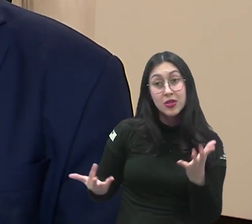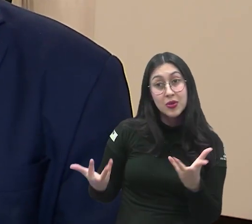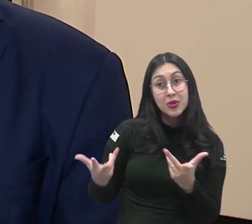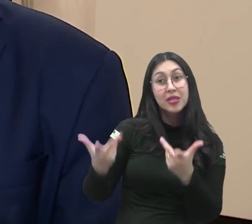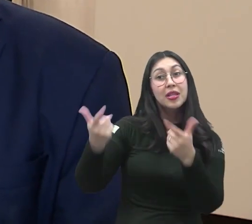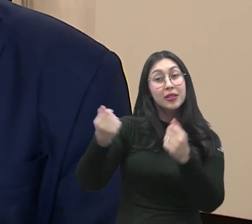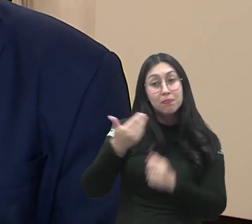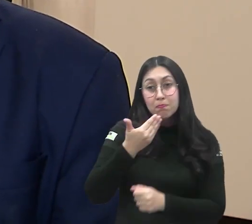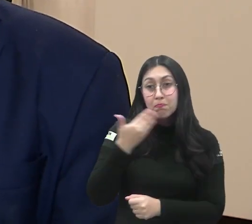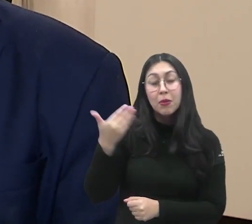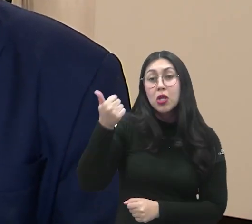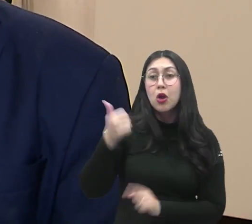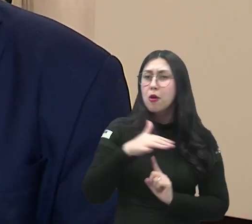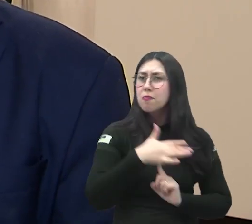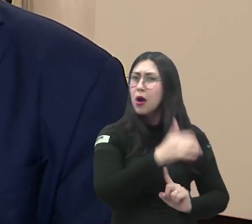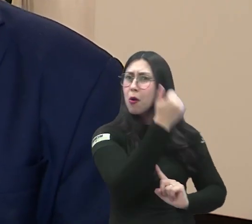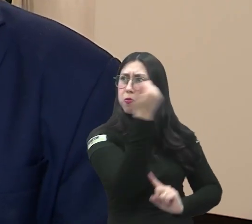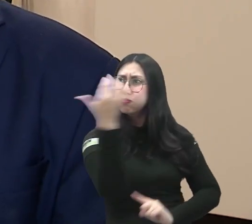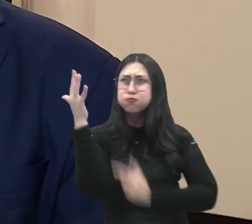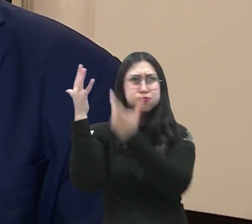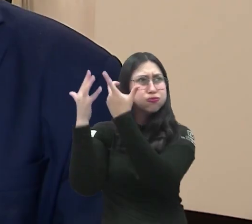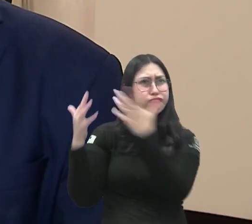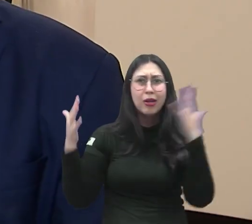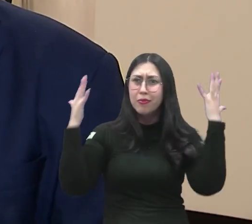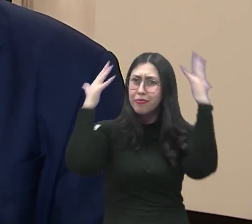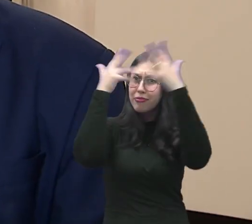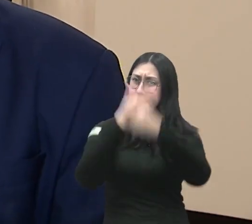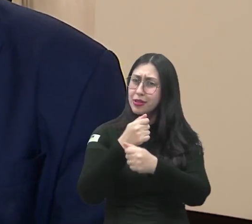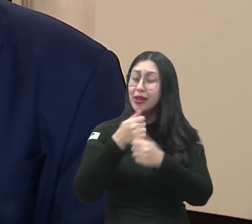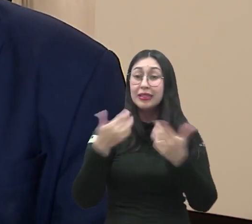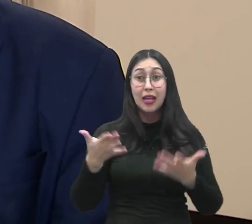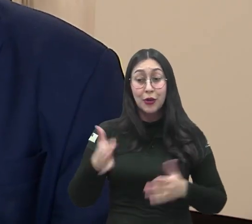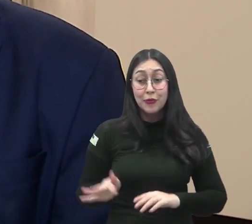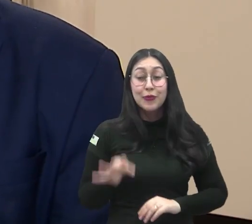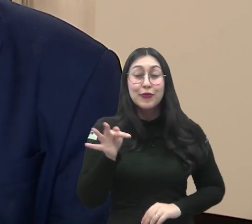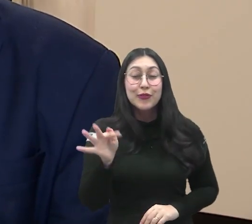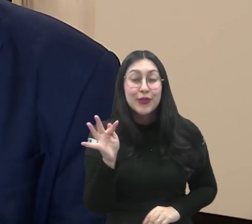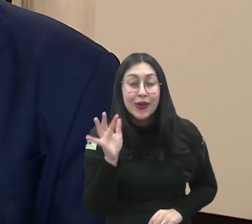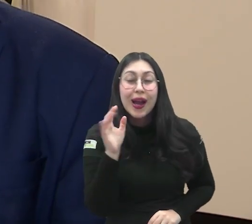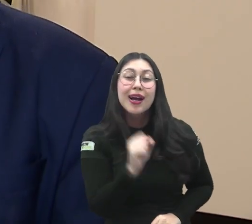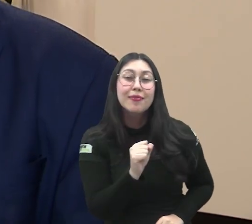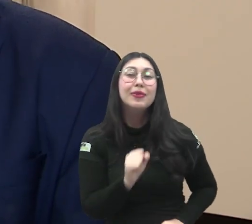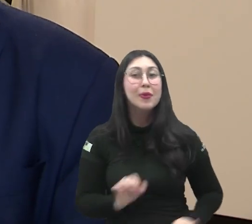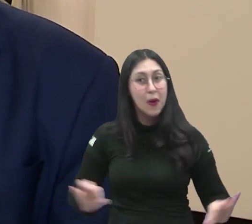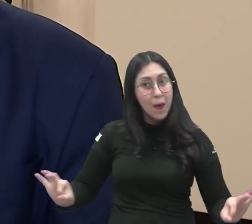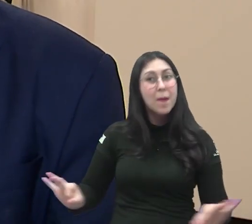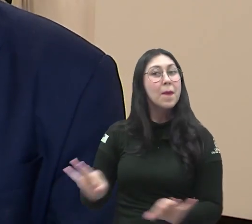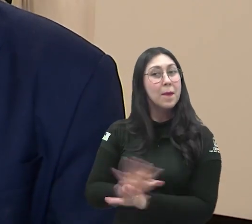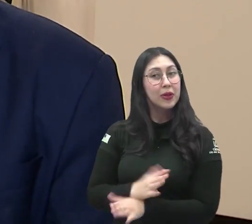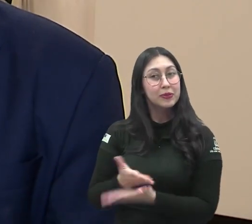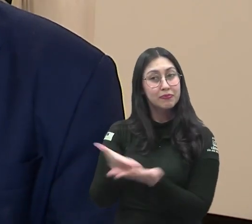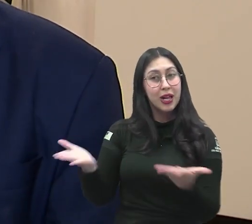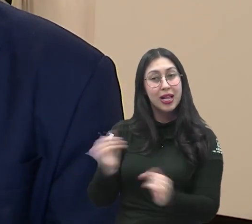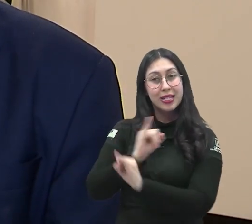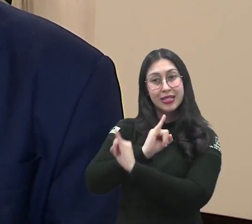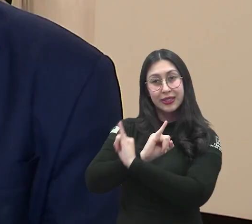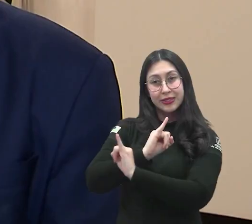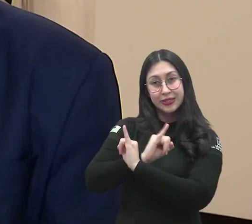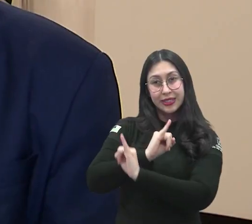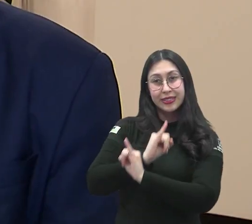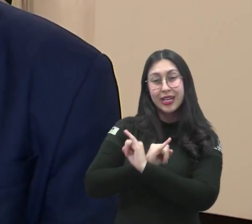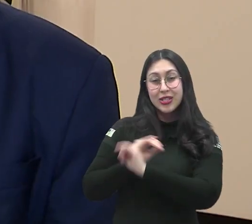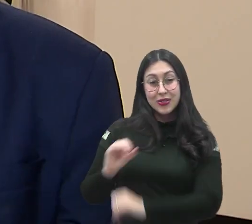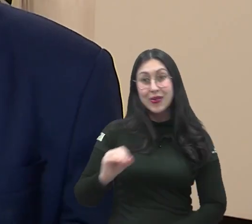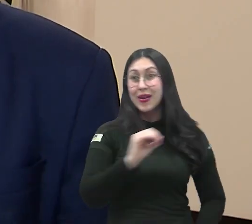qualidade de vida melhor a toda a população, uma praça arborizada, bonita. Então a gente em breve aí vai entregar esse equipamento aos moradores da região do Jardim